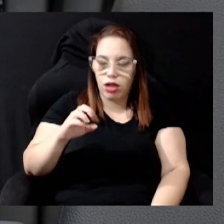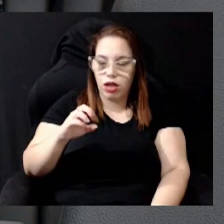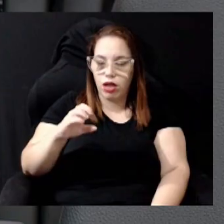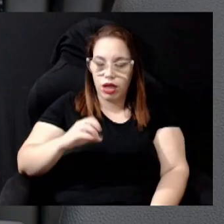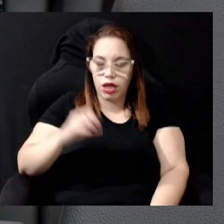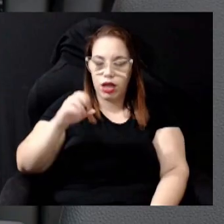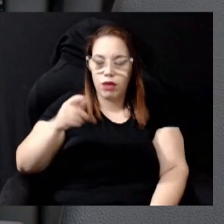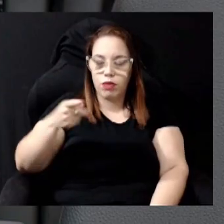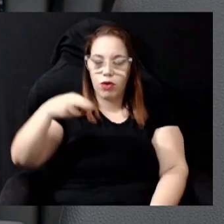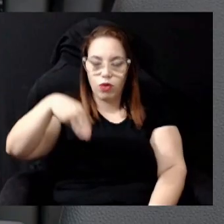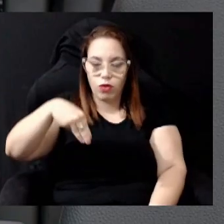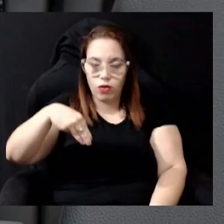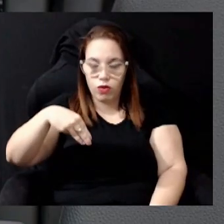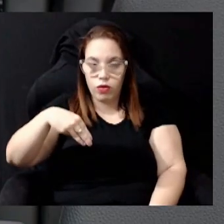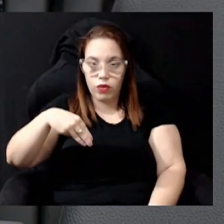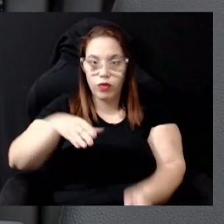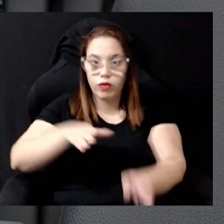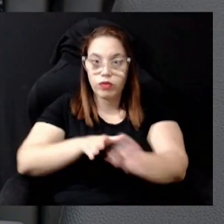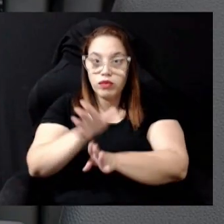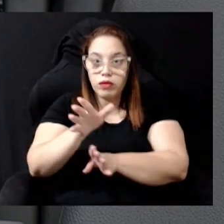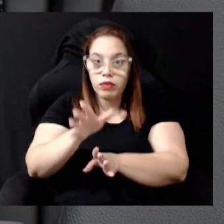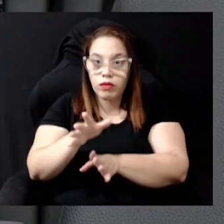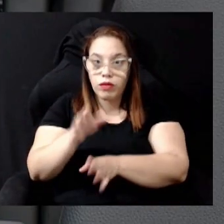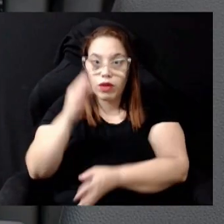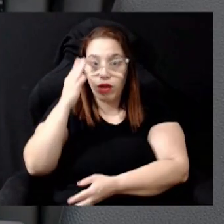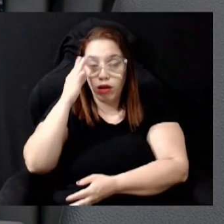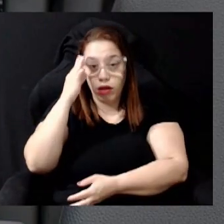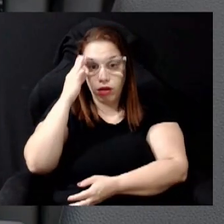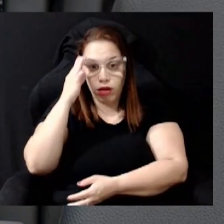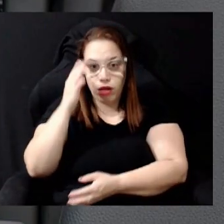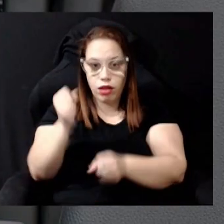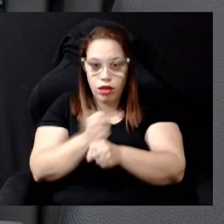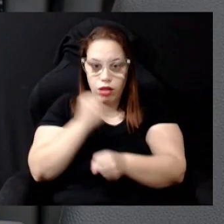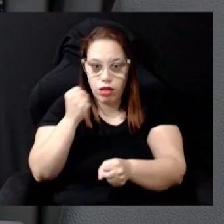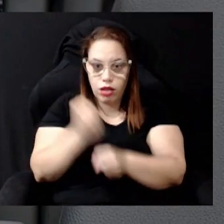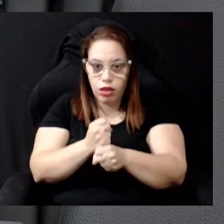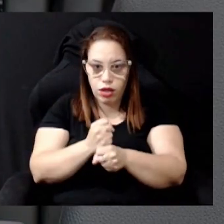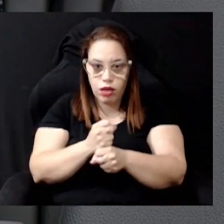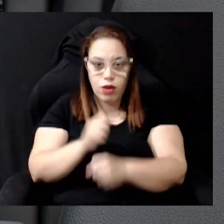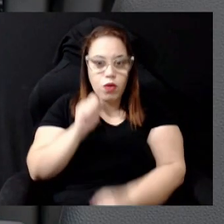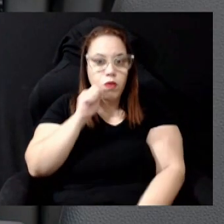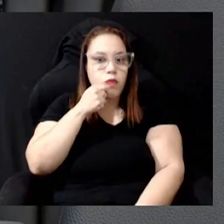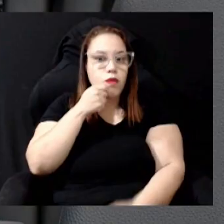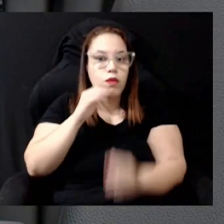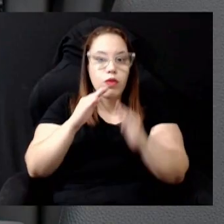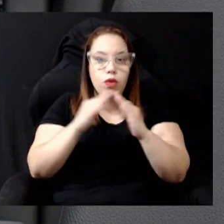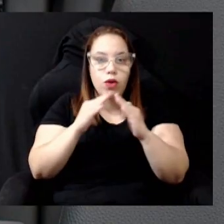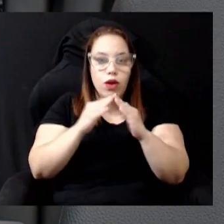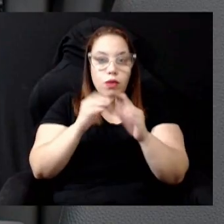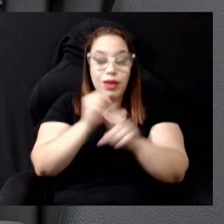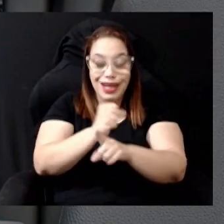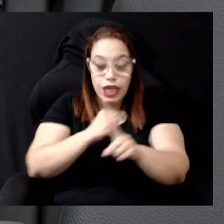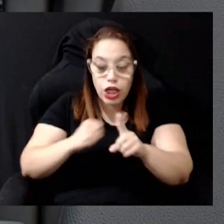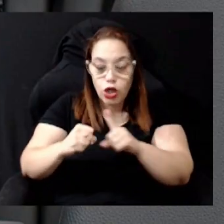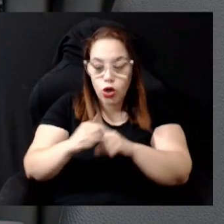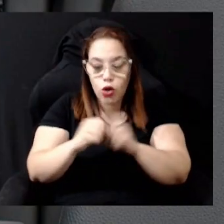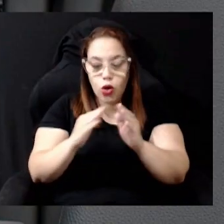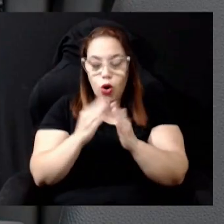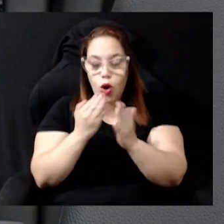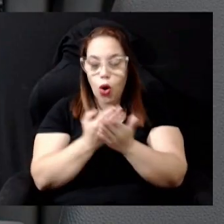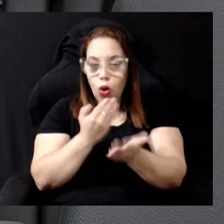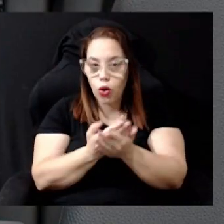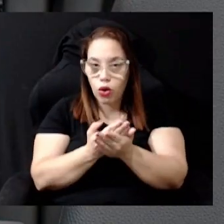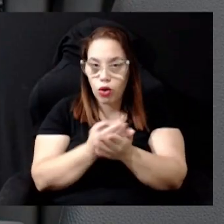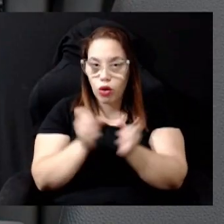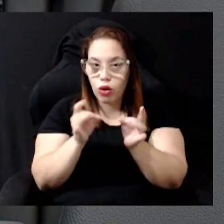inclusive em parceria com o deputado Zaratini, para a construção de uma padaria escola, onde as pessoas não só vão lá e